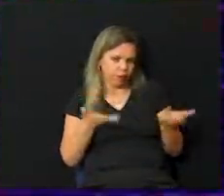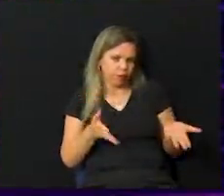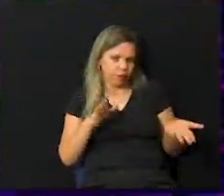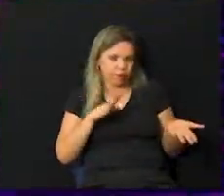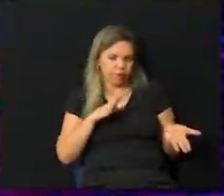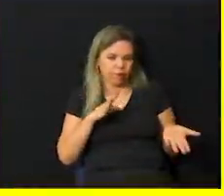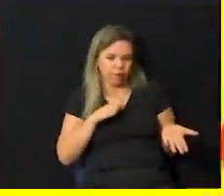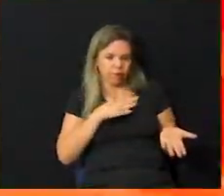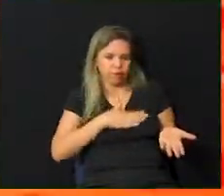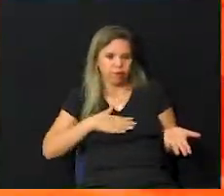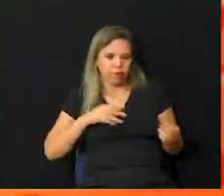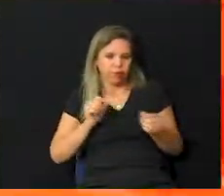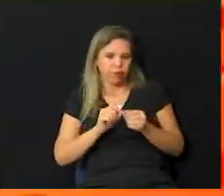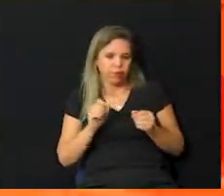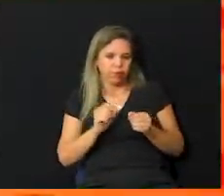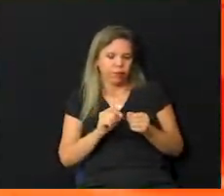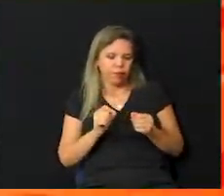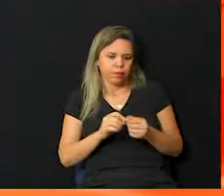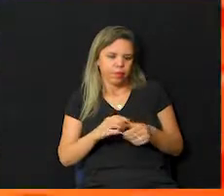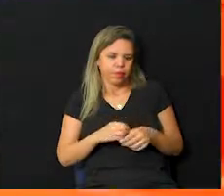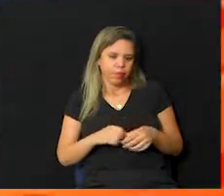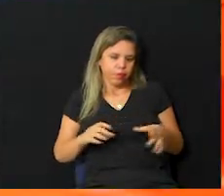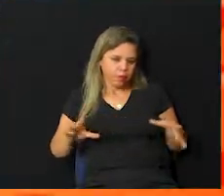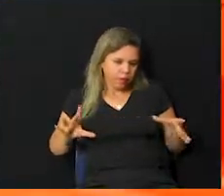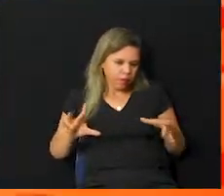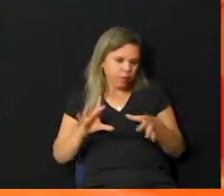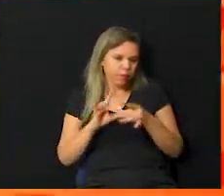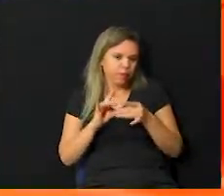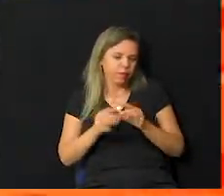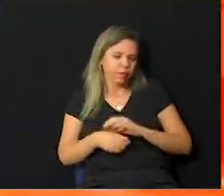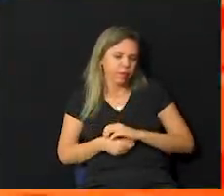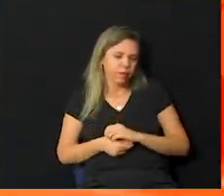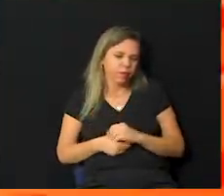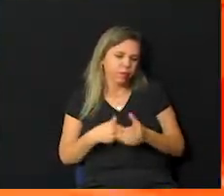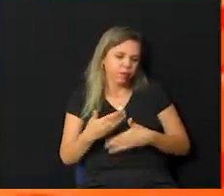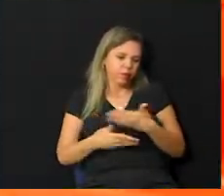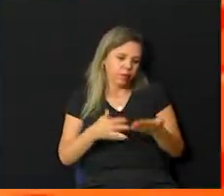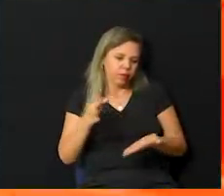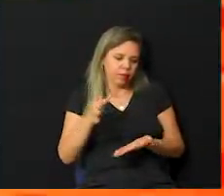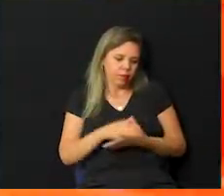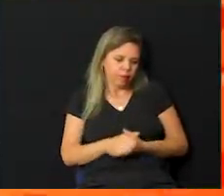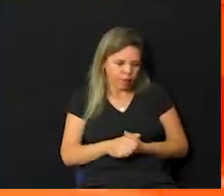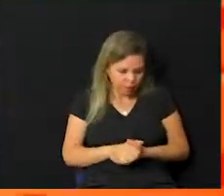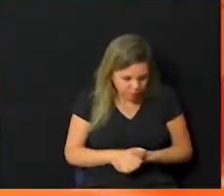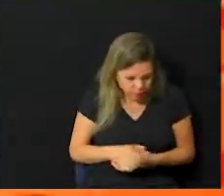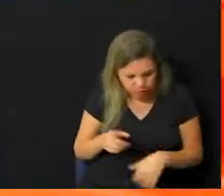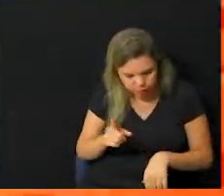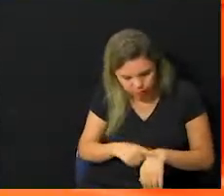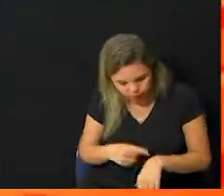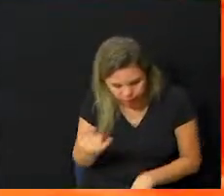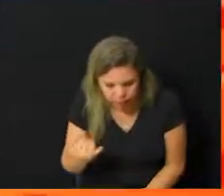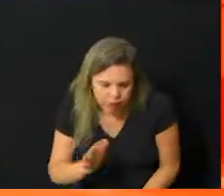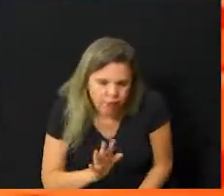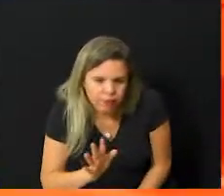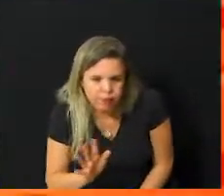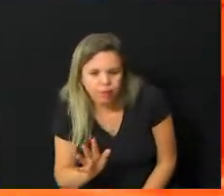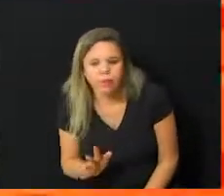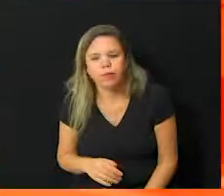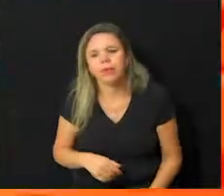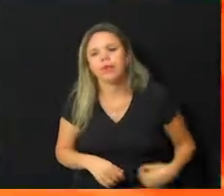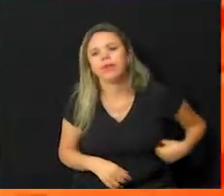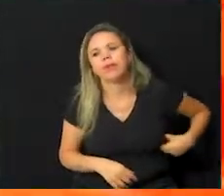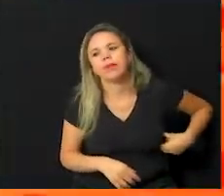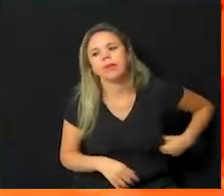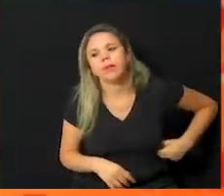minha cidade, assim, que eu gostaria de estar fazendo algumas parcerias e tudo mais, mas mais para frente, assim, no momento eu não estou pensando em nenhuma